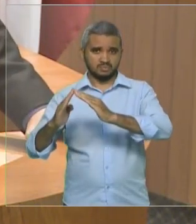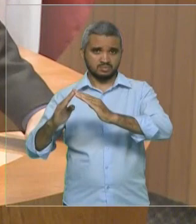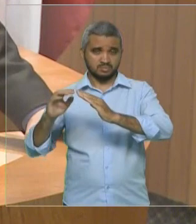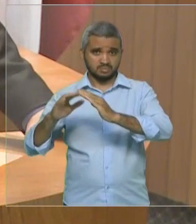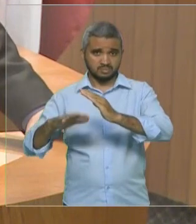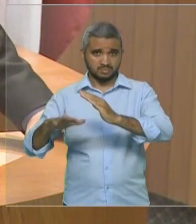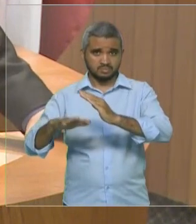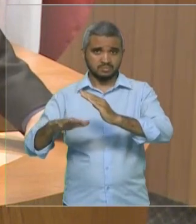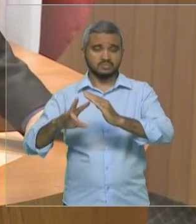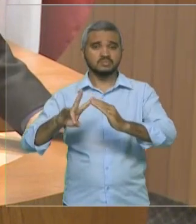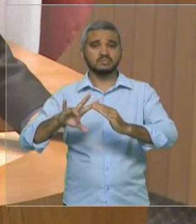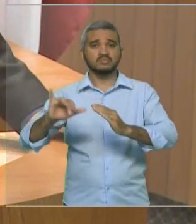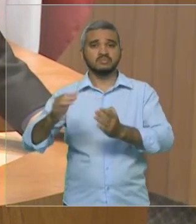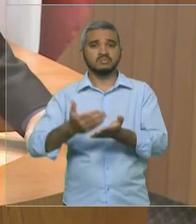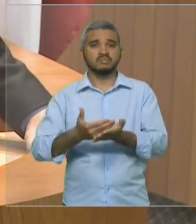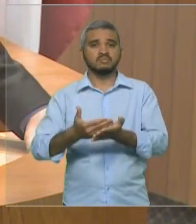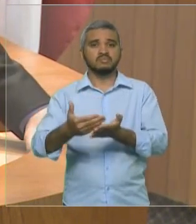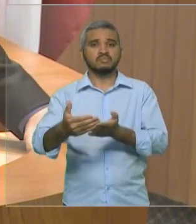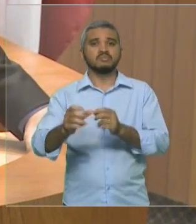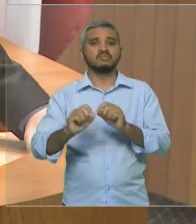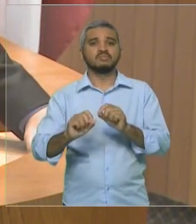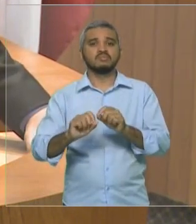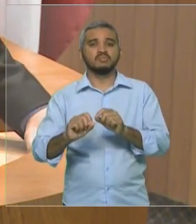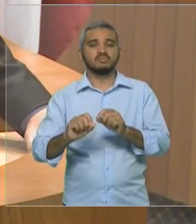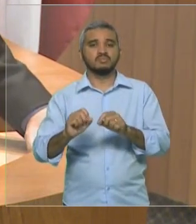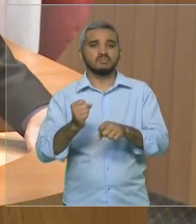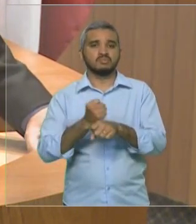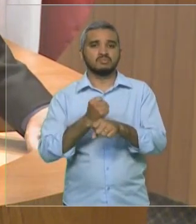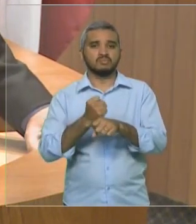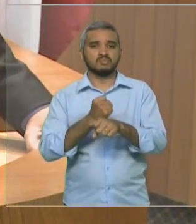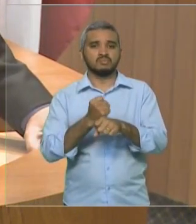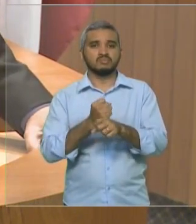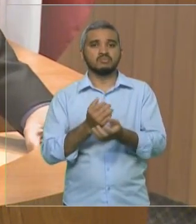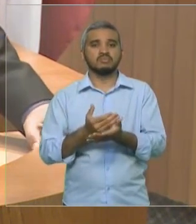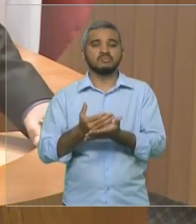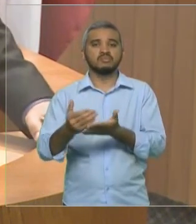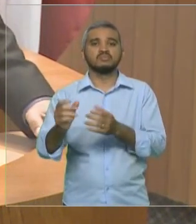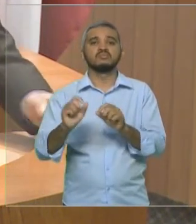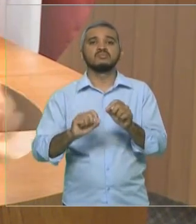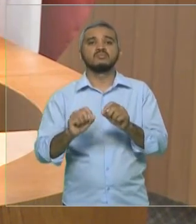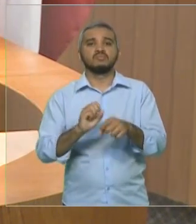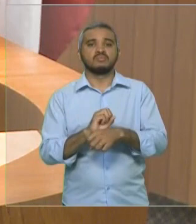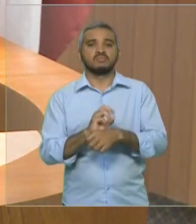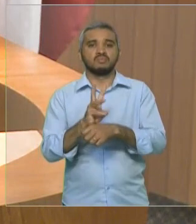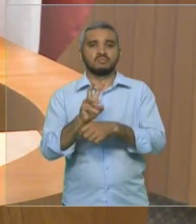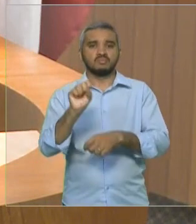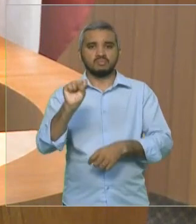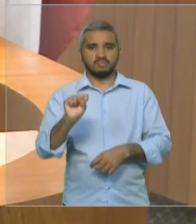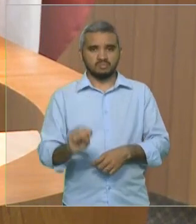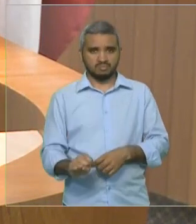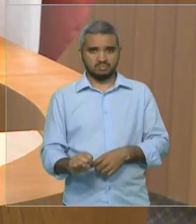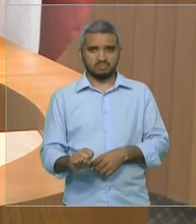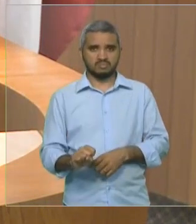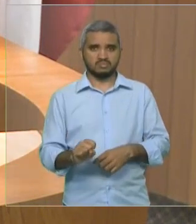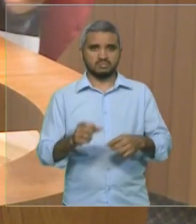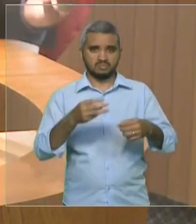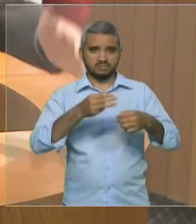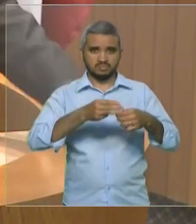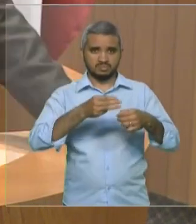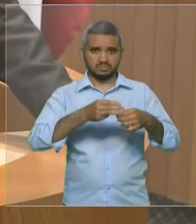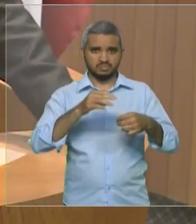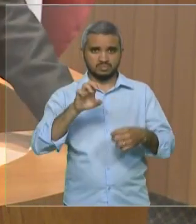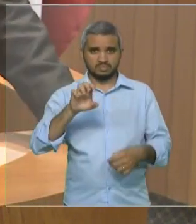inaugurado o campus da UEMA Sul, no município de Estreito. Se abrirá